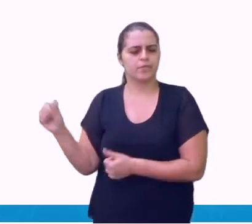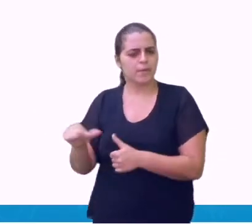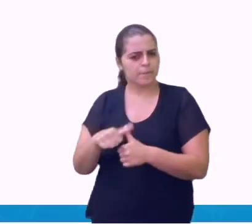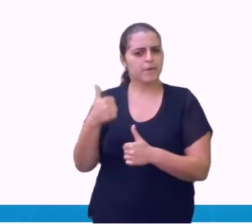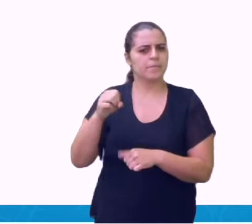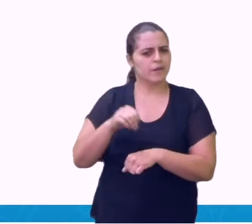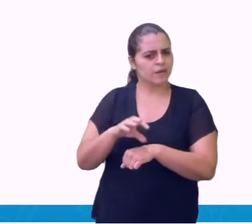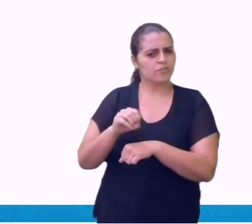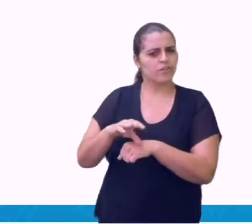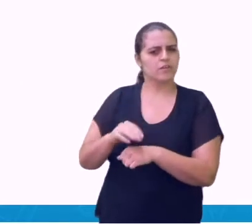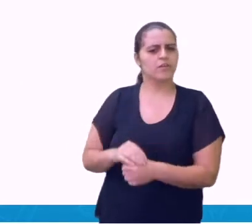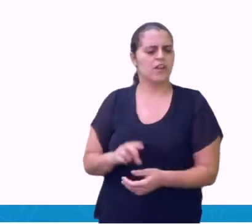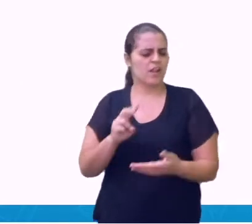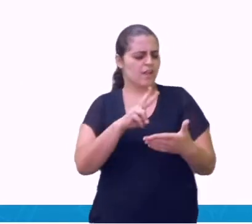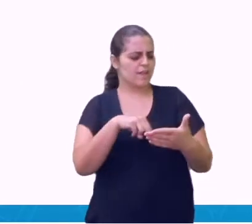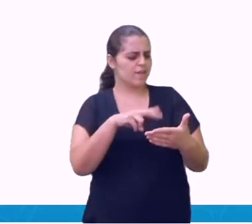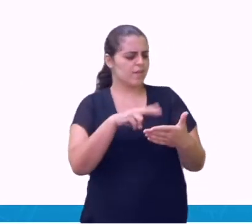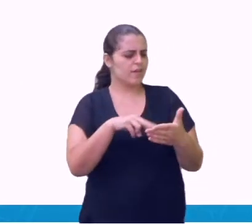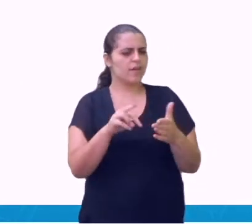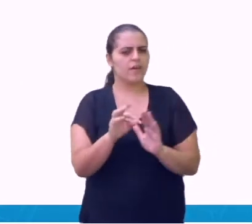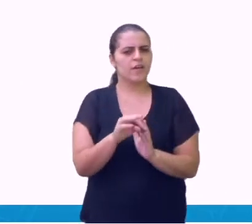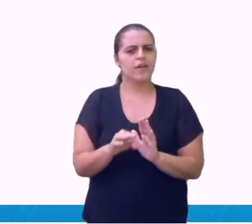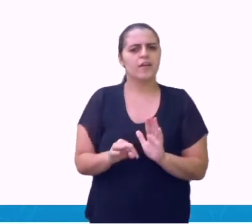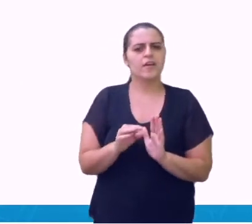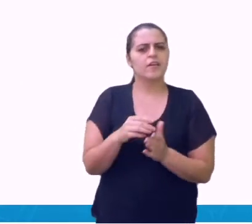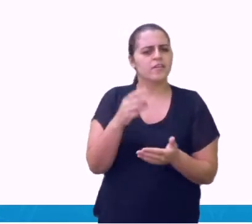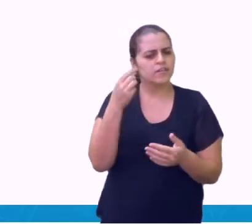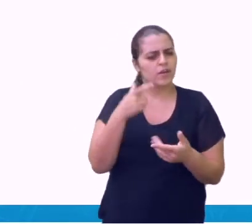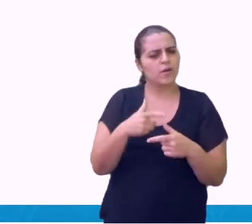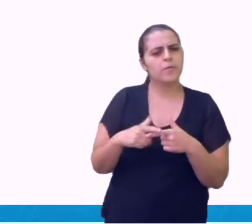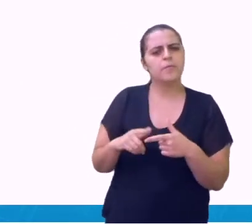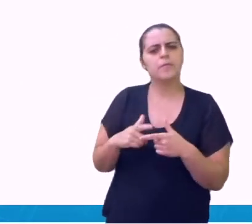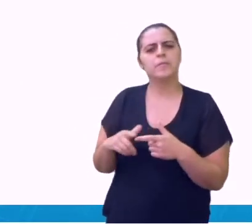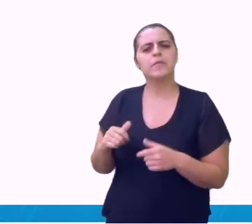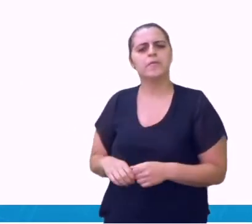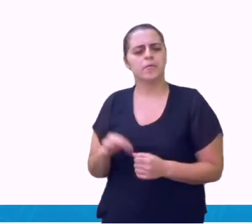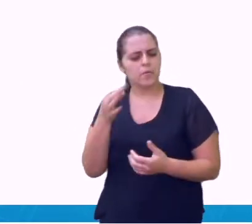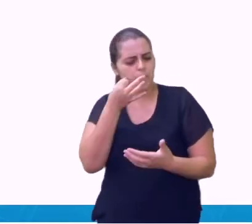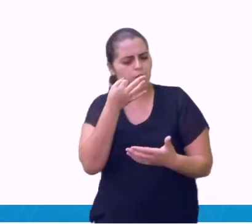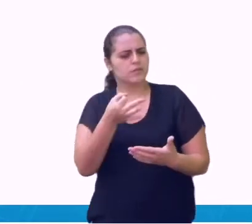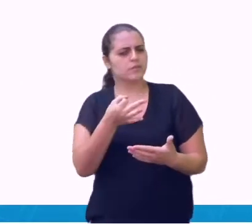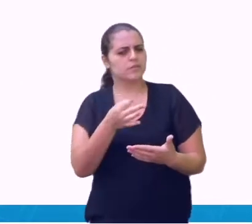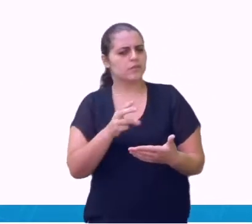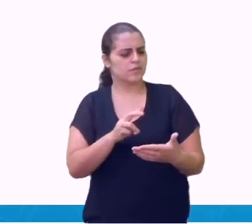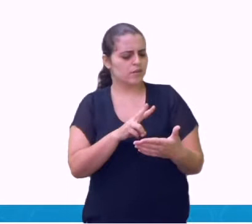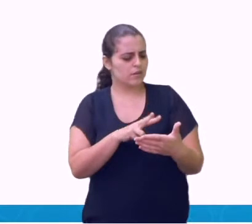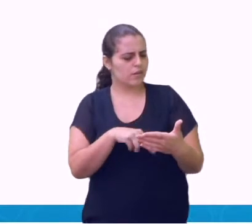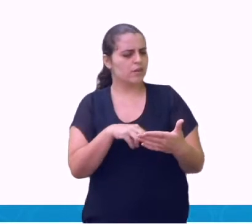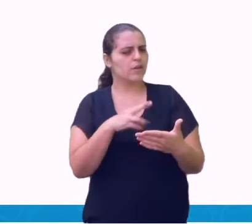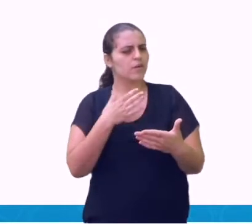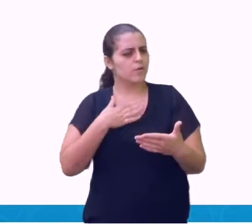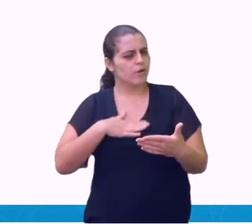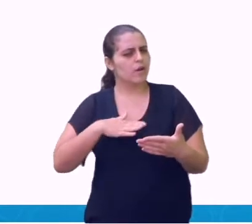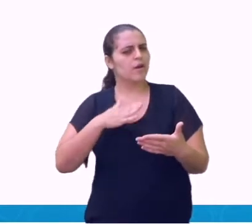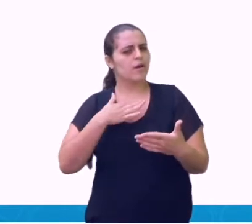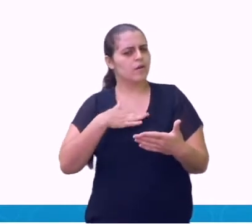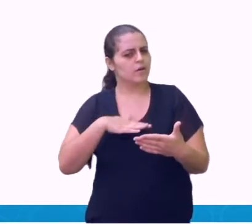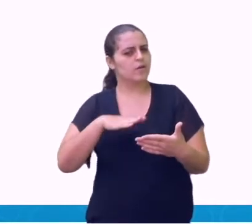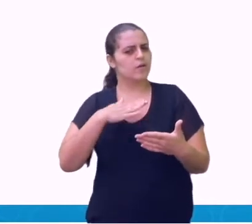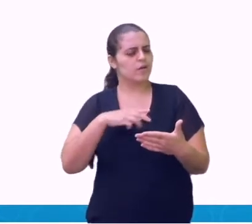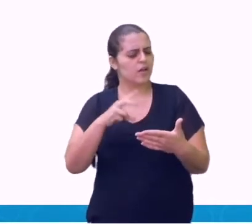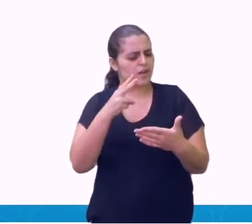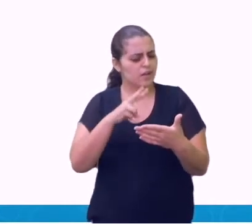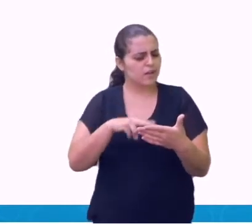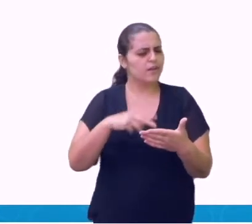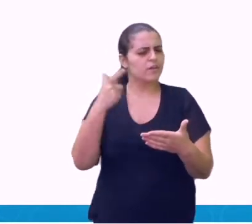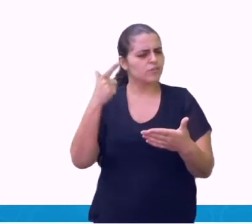Primeira dica, leia todo o problema com atenção. Leia o problema devagar,